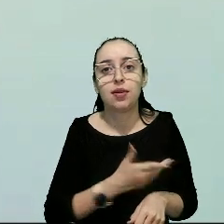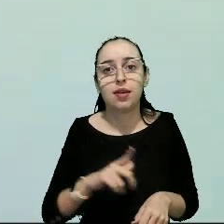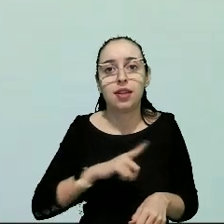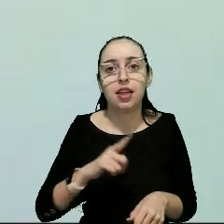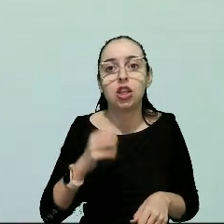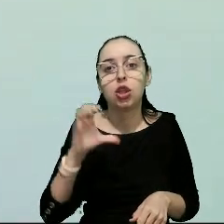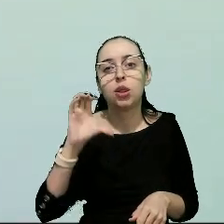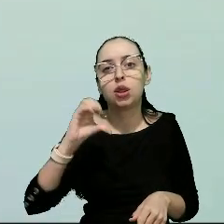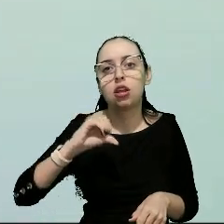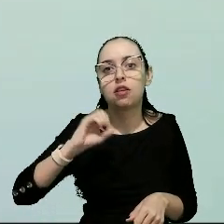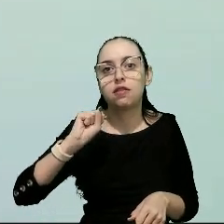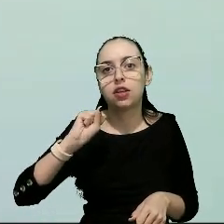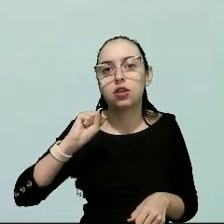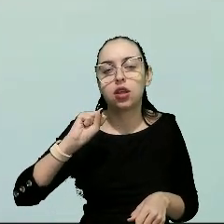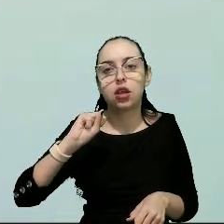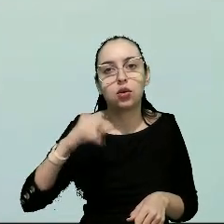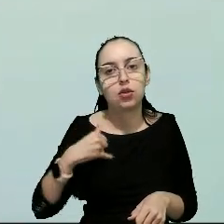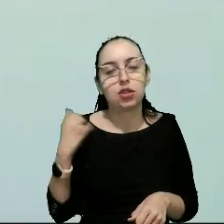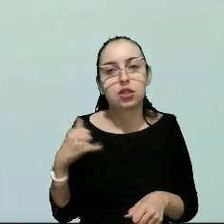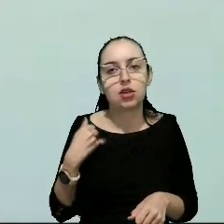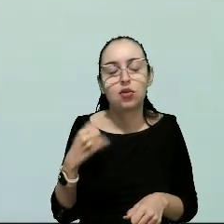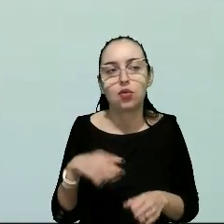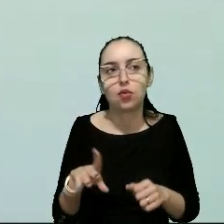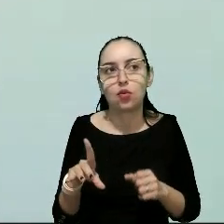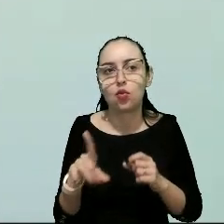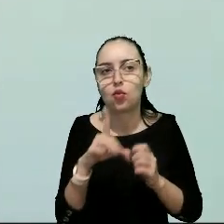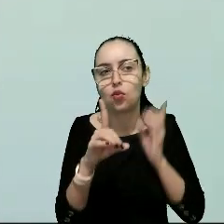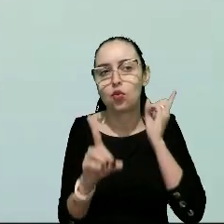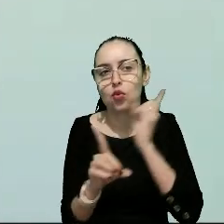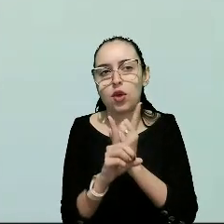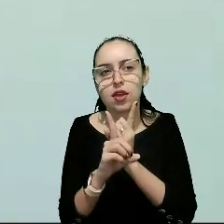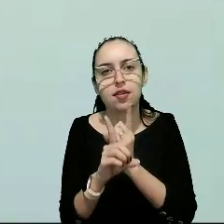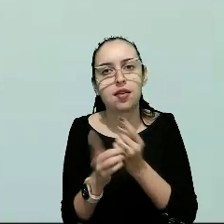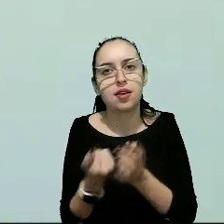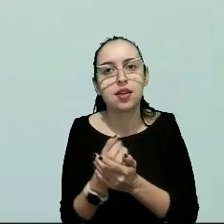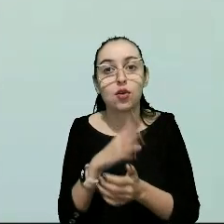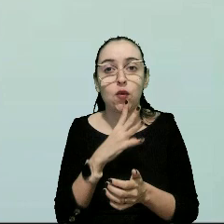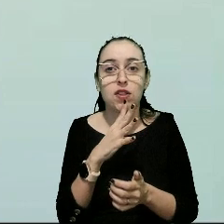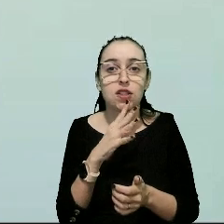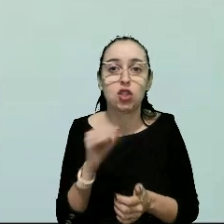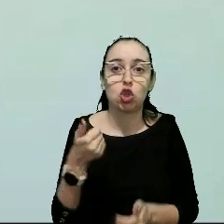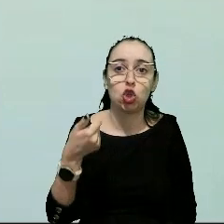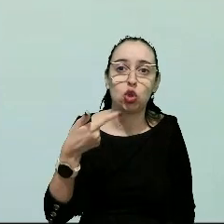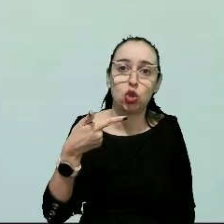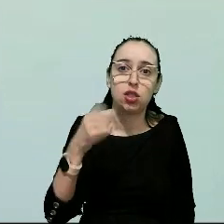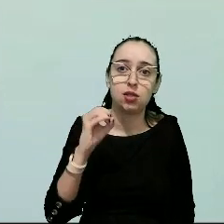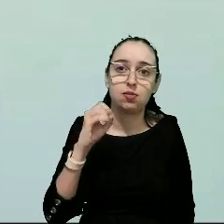tem 98 anos de idade, a Thaís. Eu a conheci em 2013,